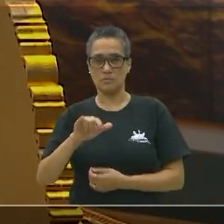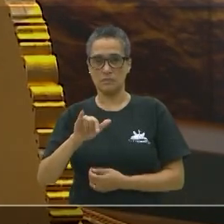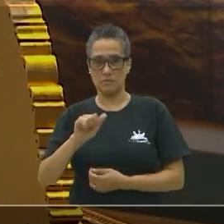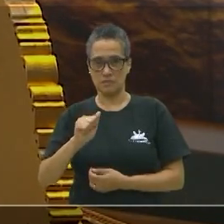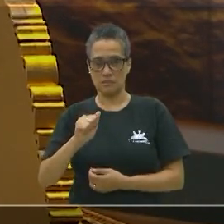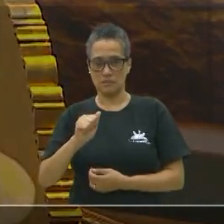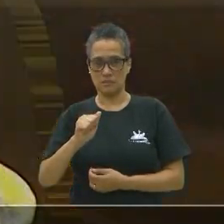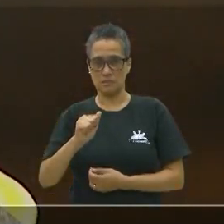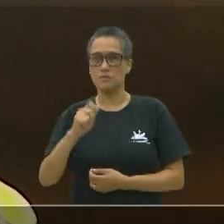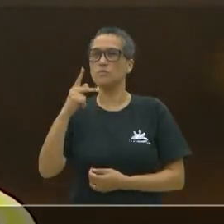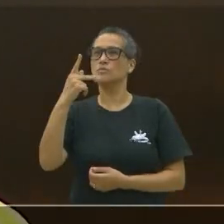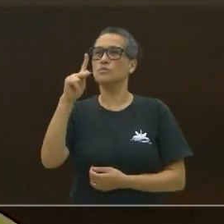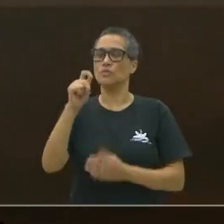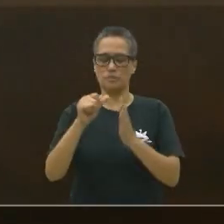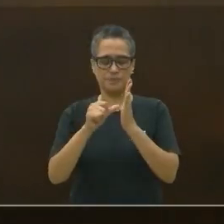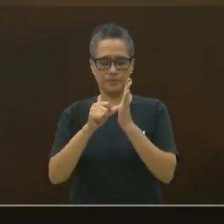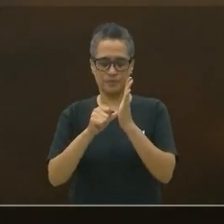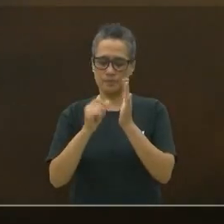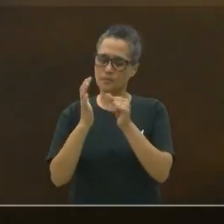Tua chaga de amor,